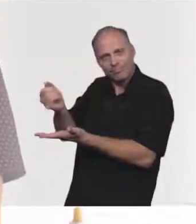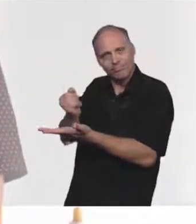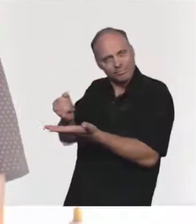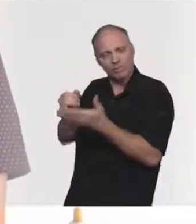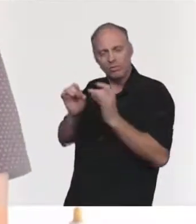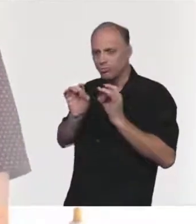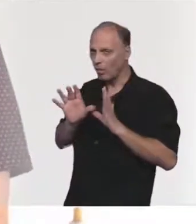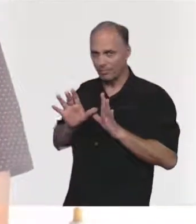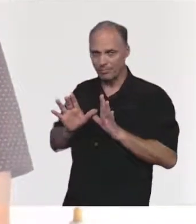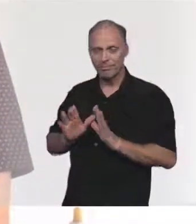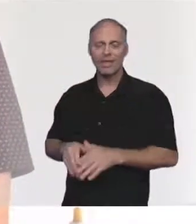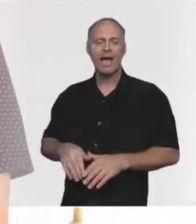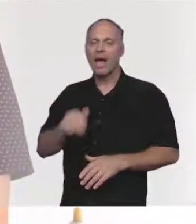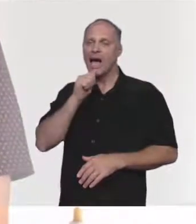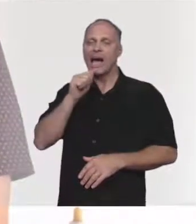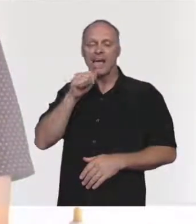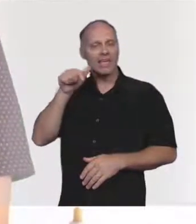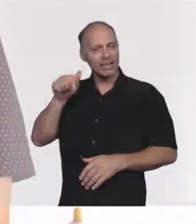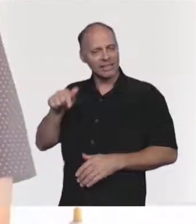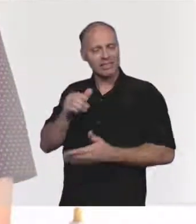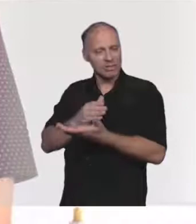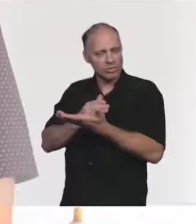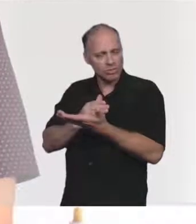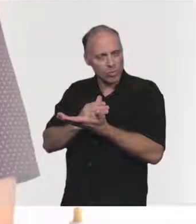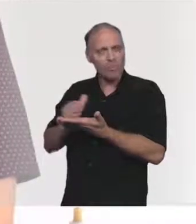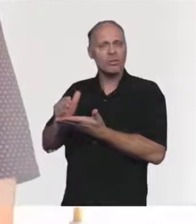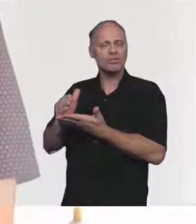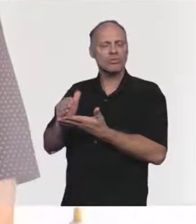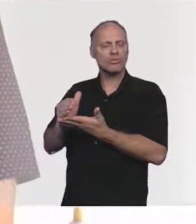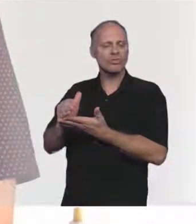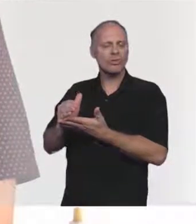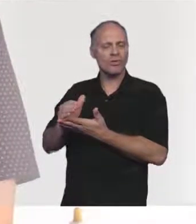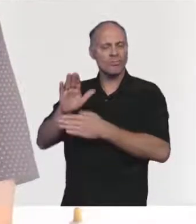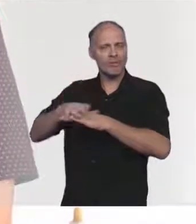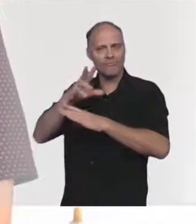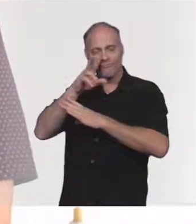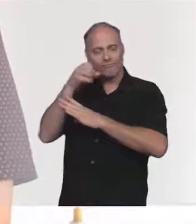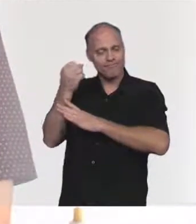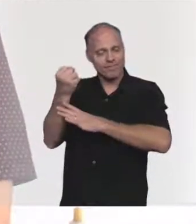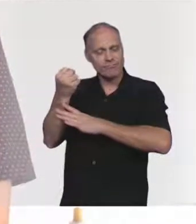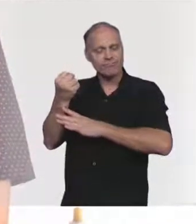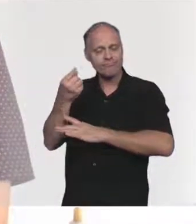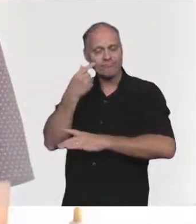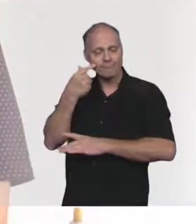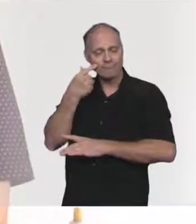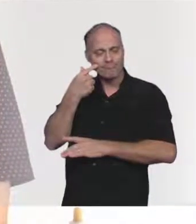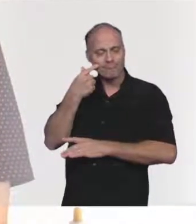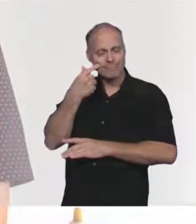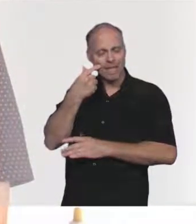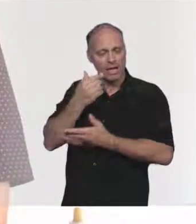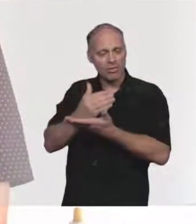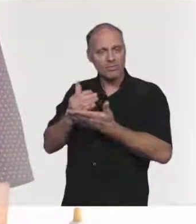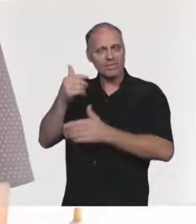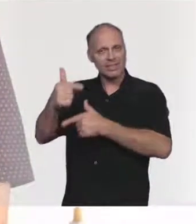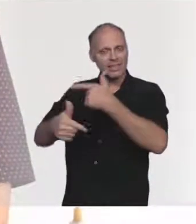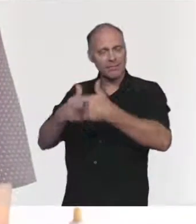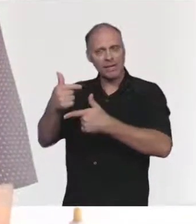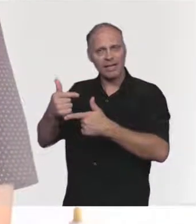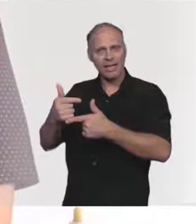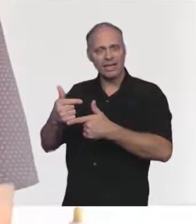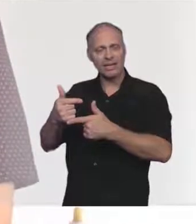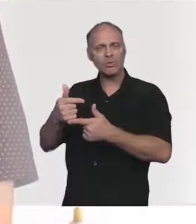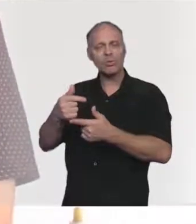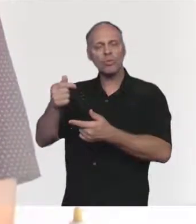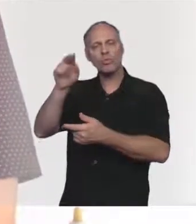ilustração. E aí, a partir disso, eu comecei a trabalhar